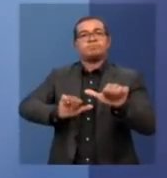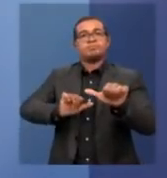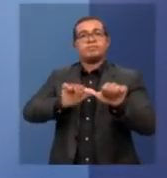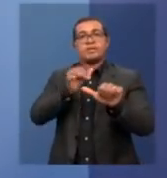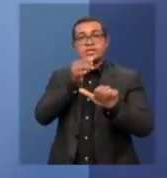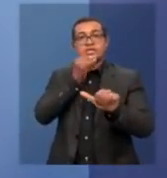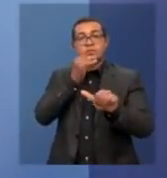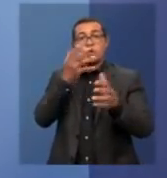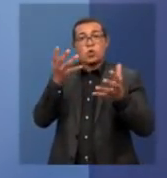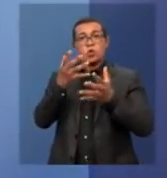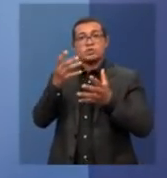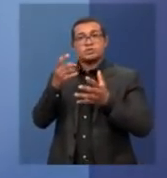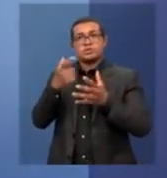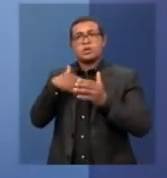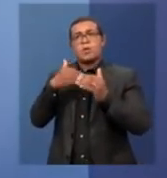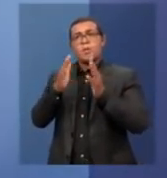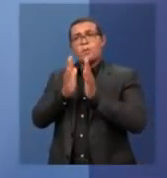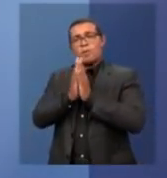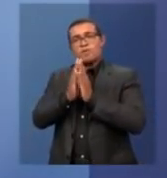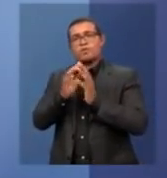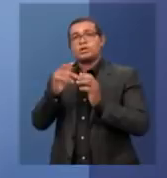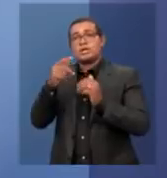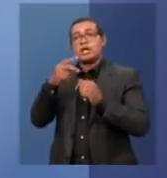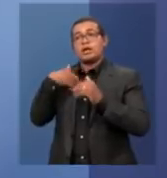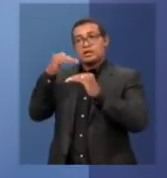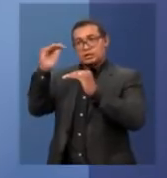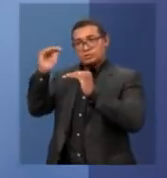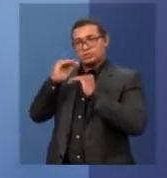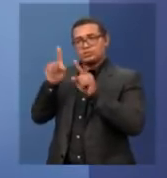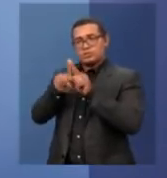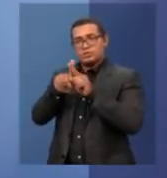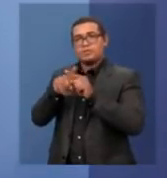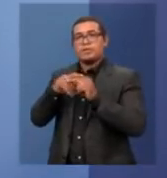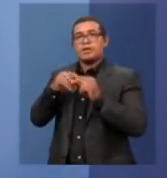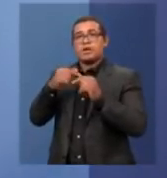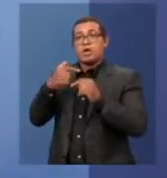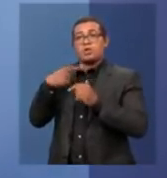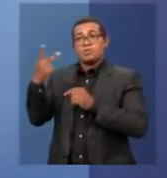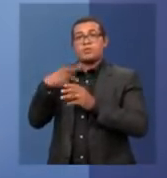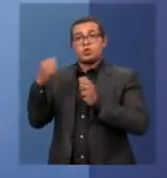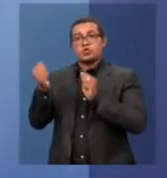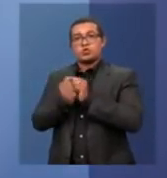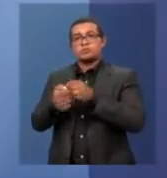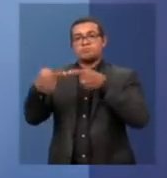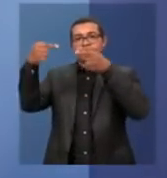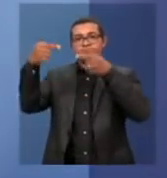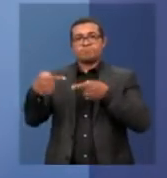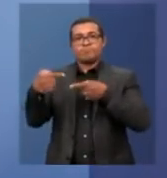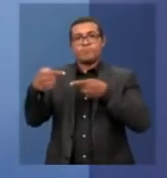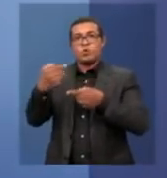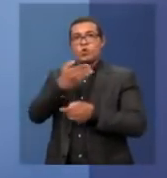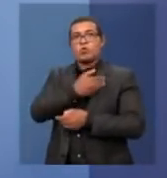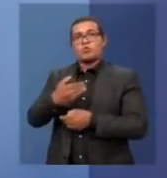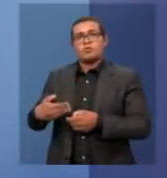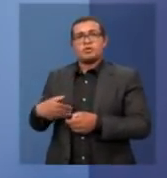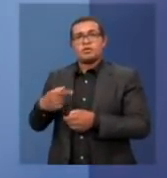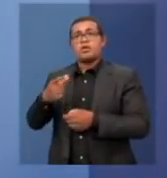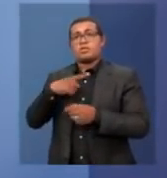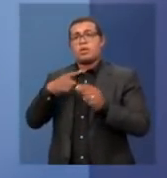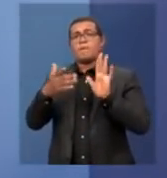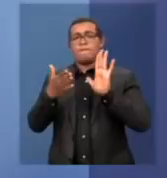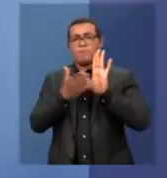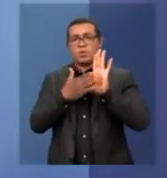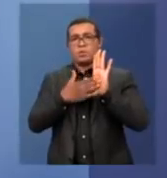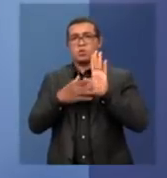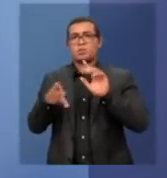permita respeitosamente dizer da sua parte também eu já queria estar disputando o governo e eu tenho proposta do